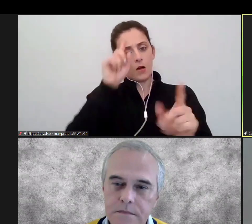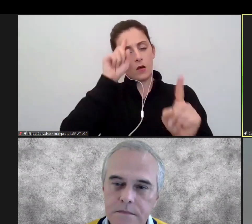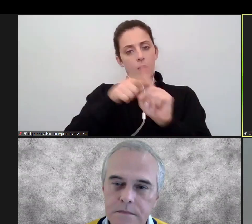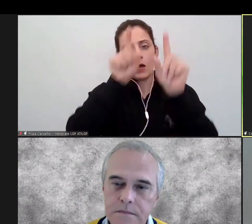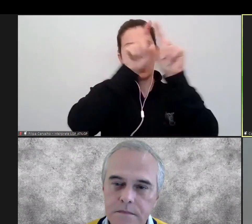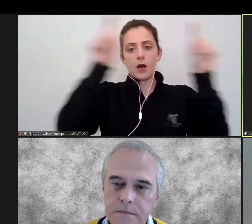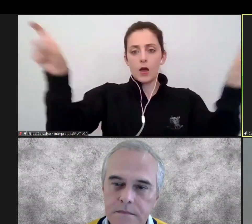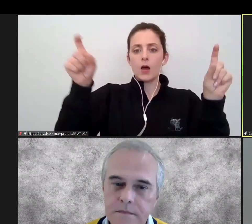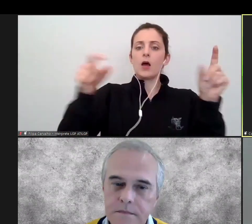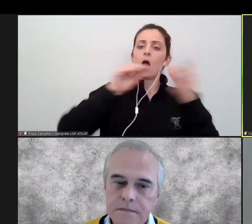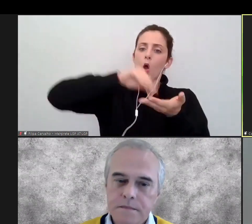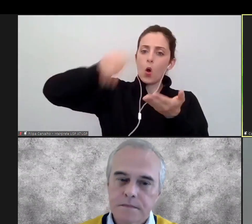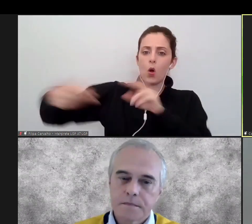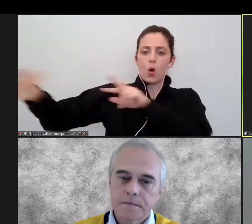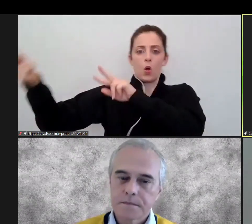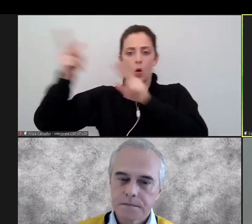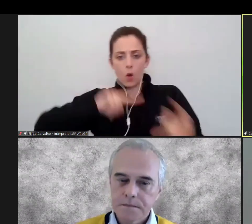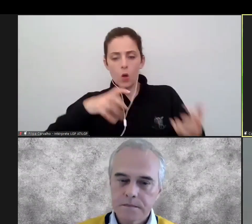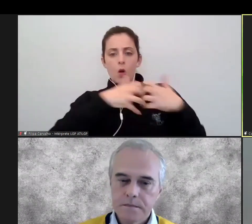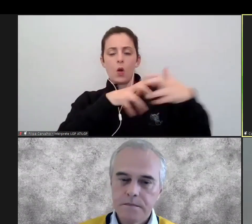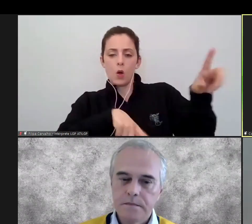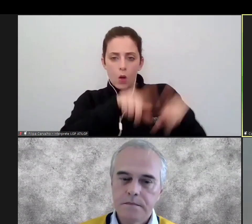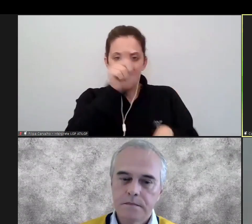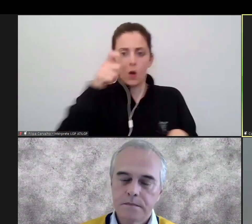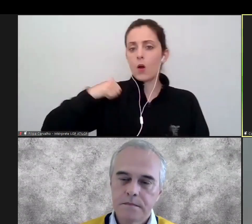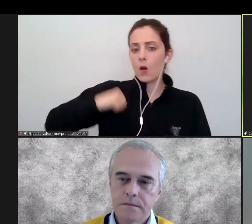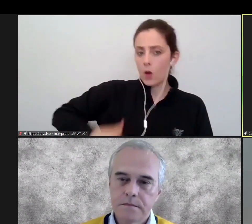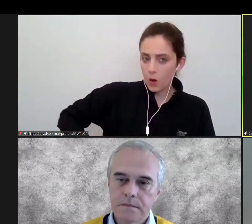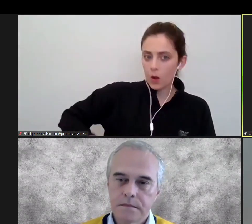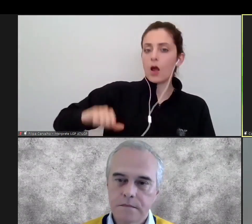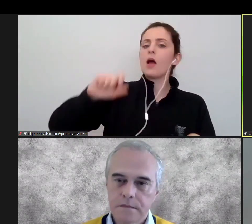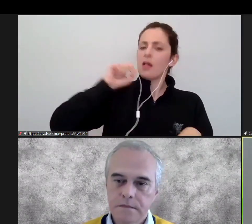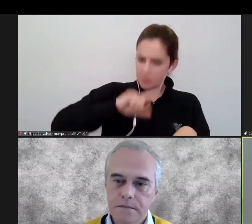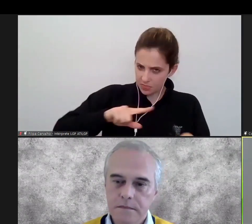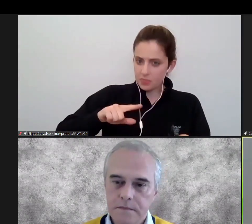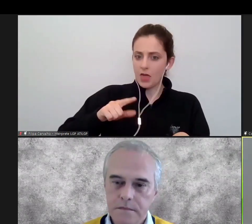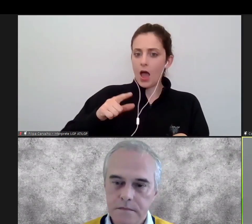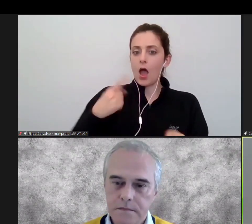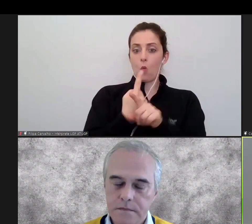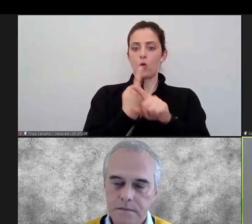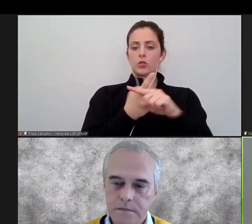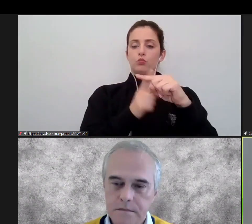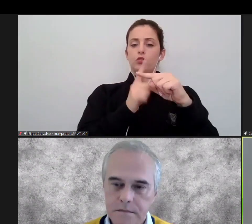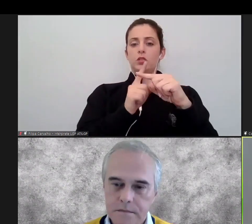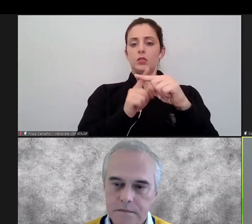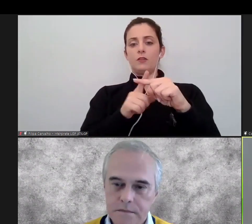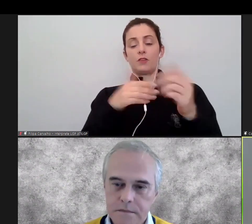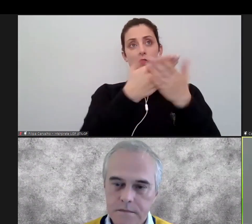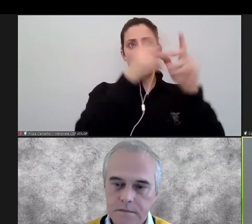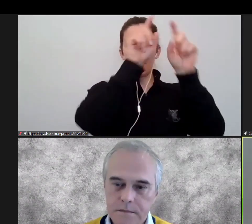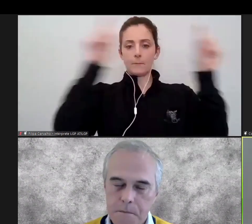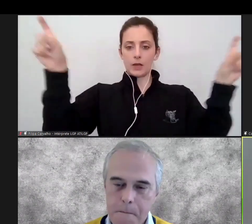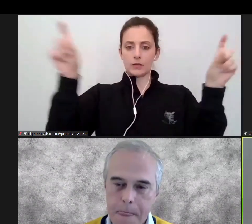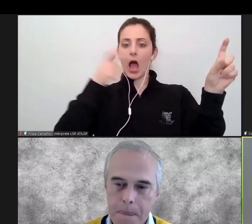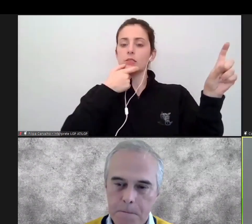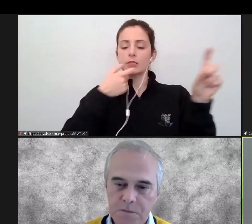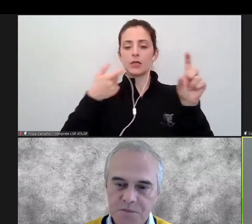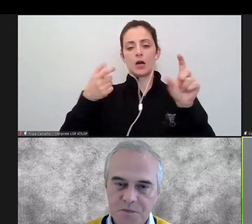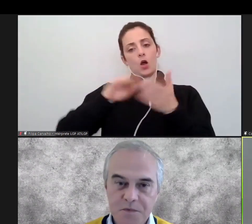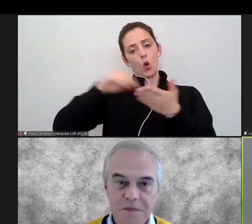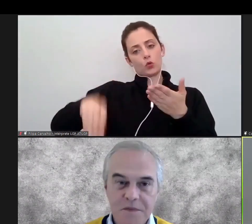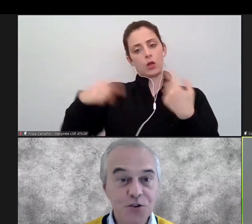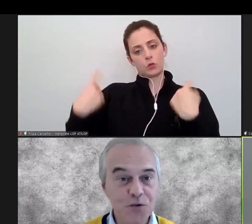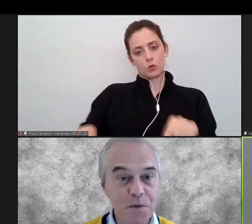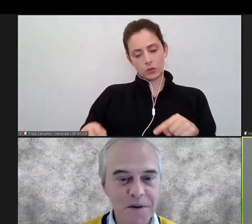contratassem imigrantes, refugiados, ciganos, ou seja, medidas afirmativas? Claro que sim, eu vou ser muito breve, porque a Manuela também já entrou aqui connosco,